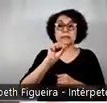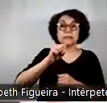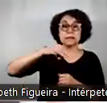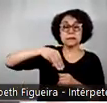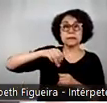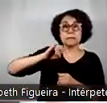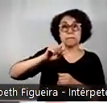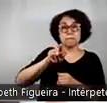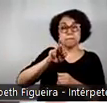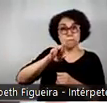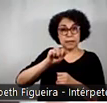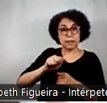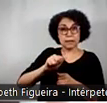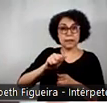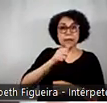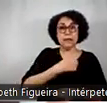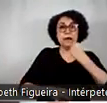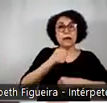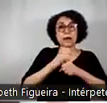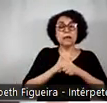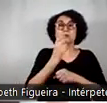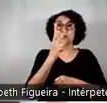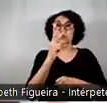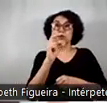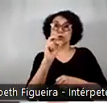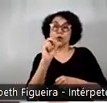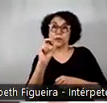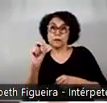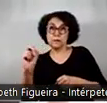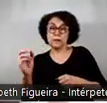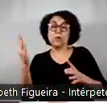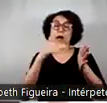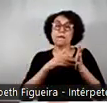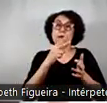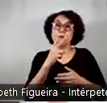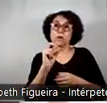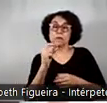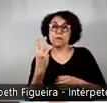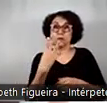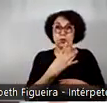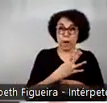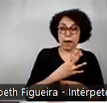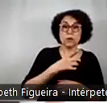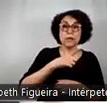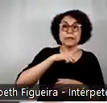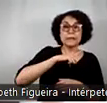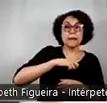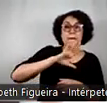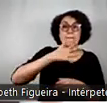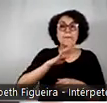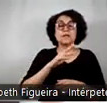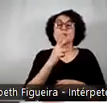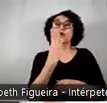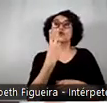2024, temos totalizados aí, né, 2 milhões, 213 mil pessoas, né,